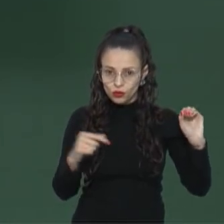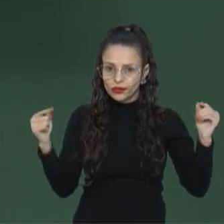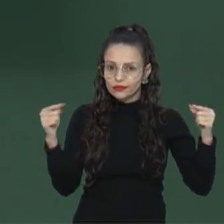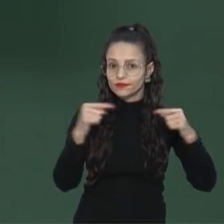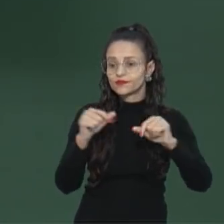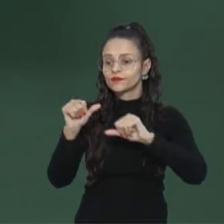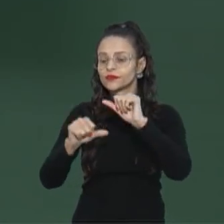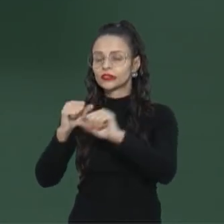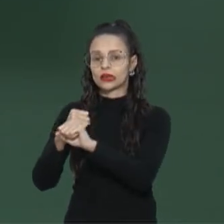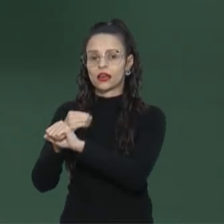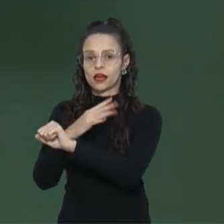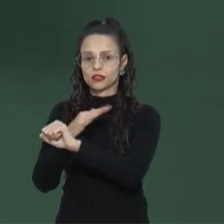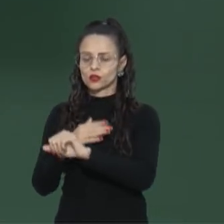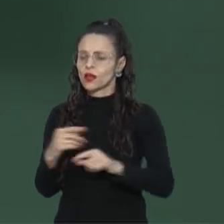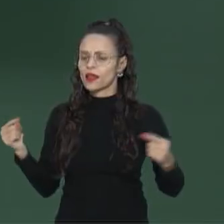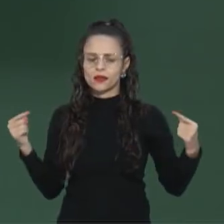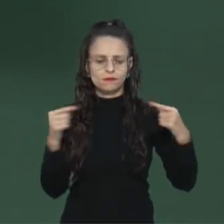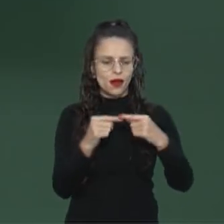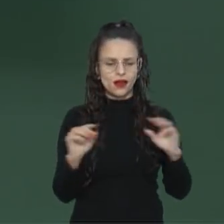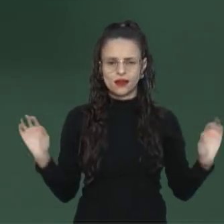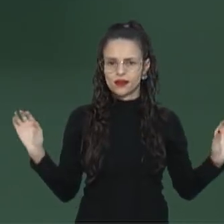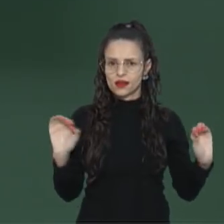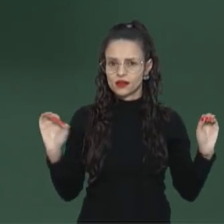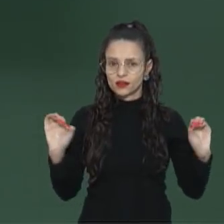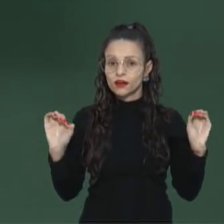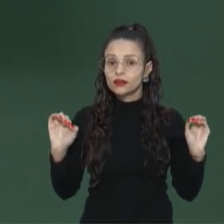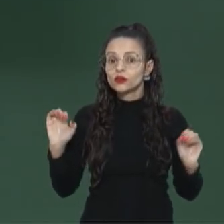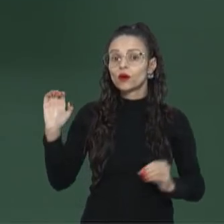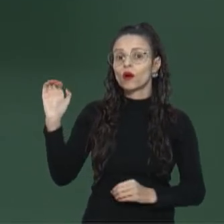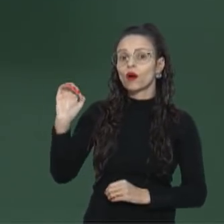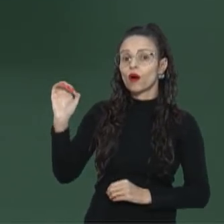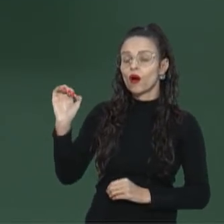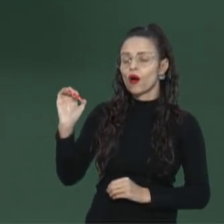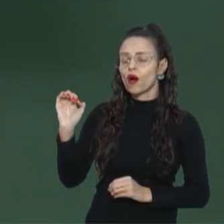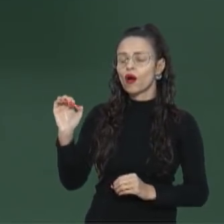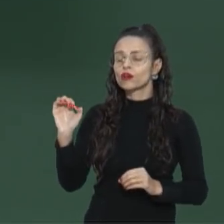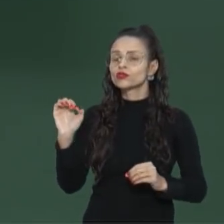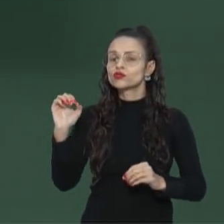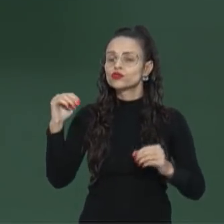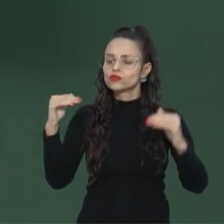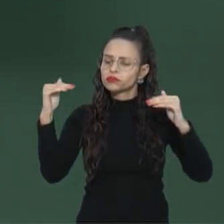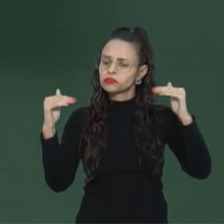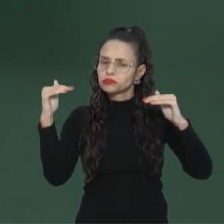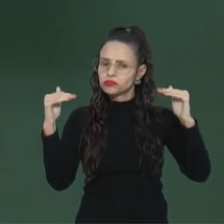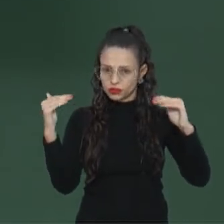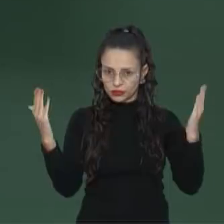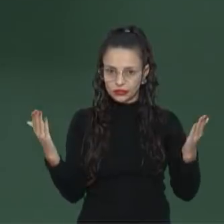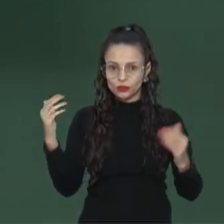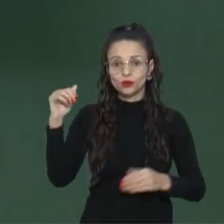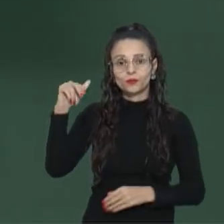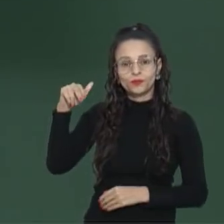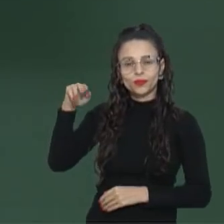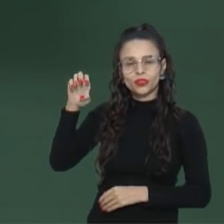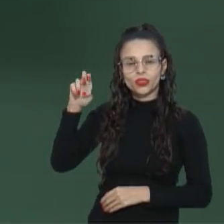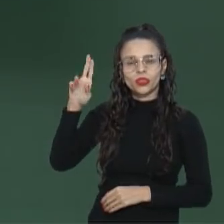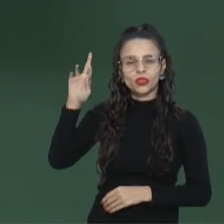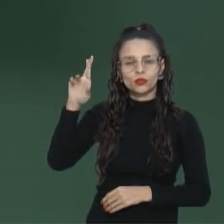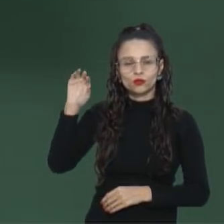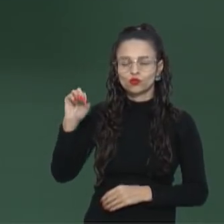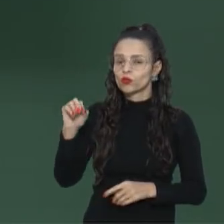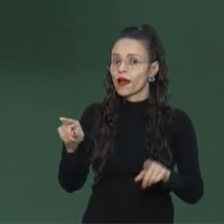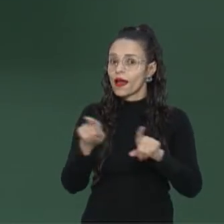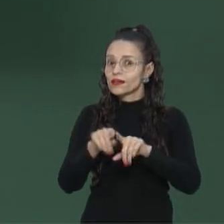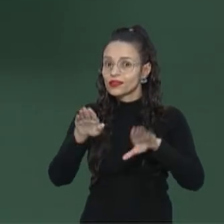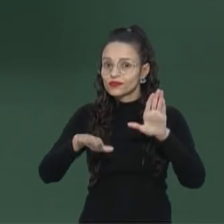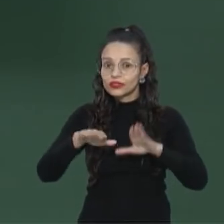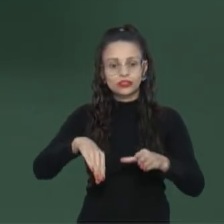não tem afinidade por nenhum dos dois, ele é um óxido neutro. Inclusive, alguns desses óxidos neutros nem se dissolvem em